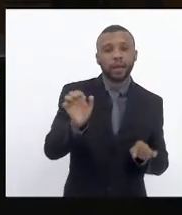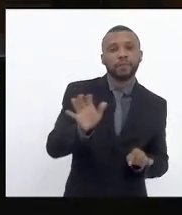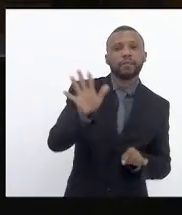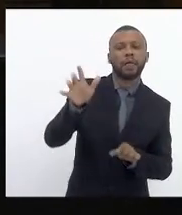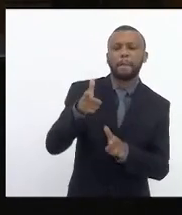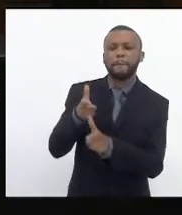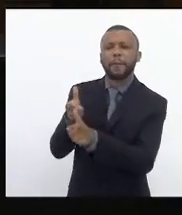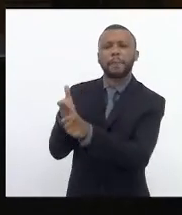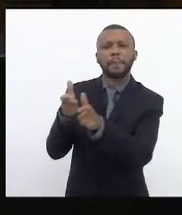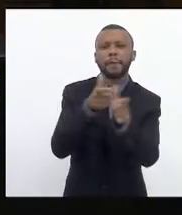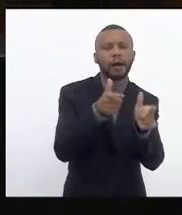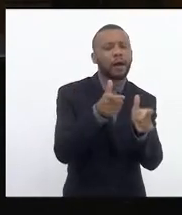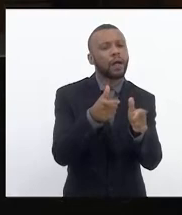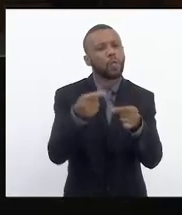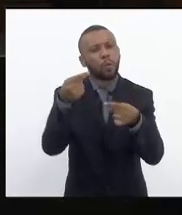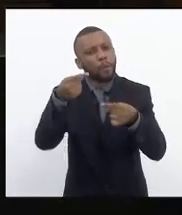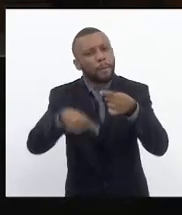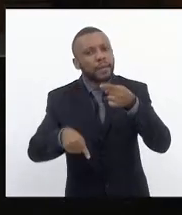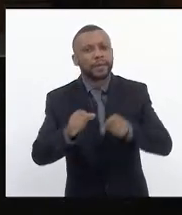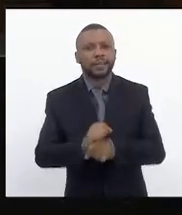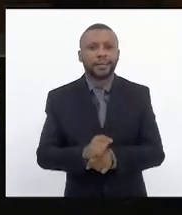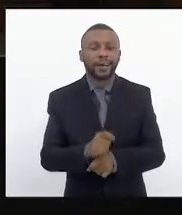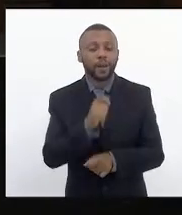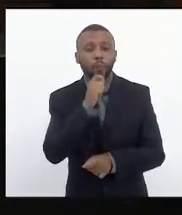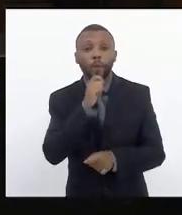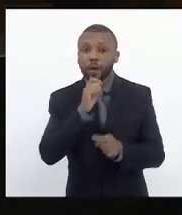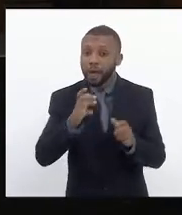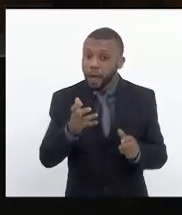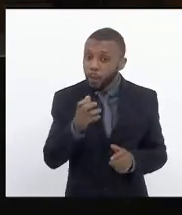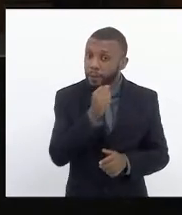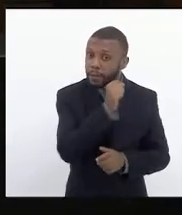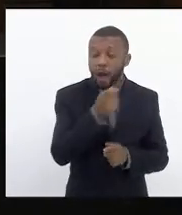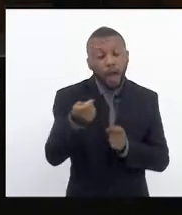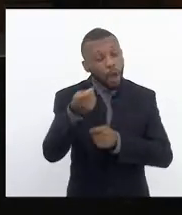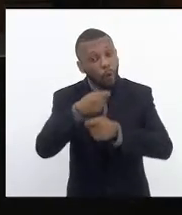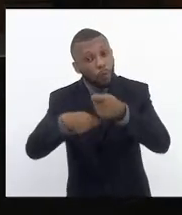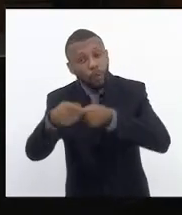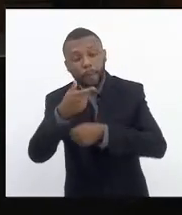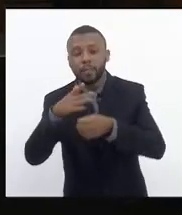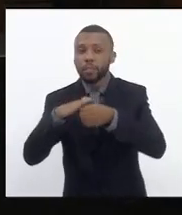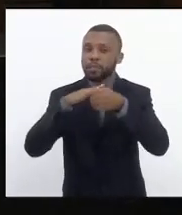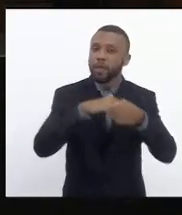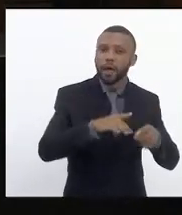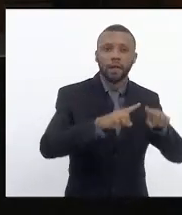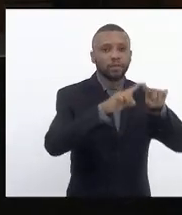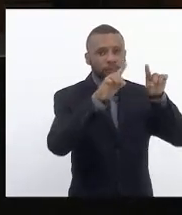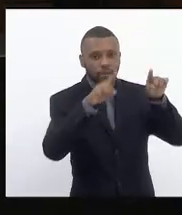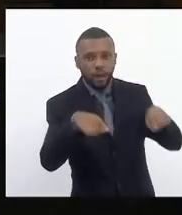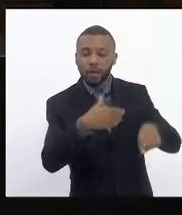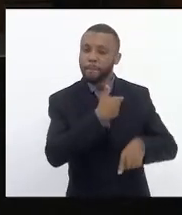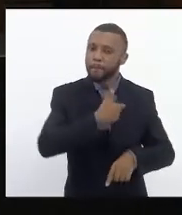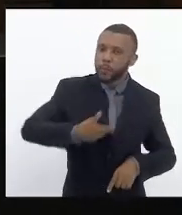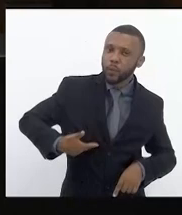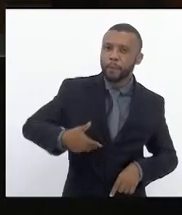de bala não haverá recuperação econômica do Estado pisando nos servidores e no serviço público a